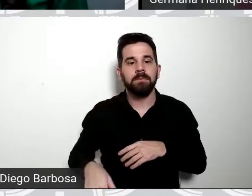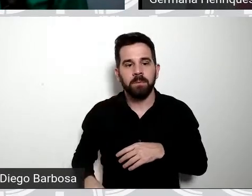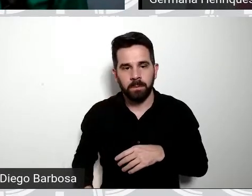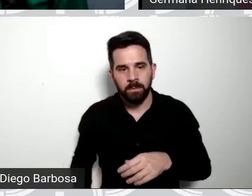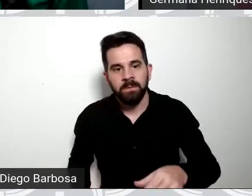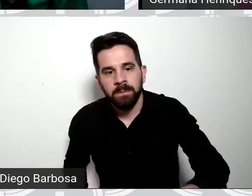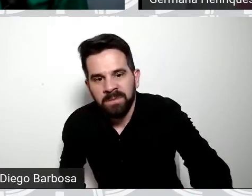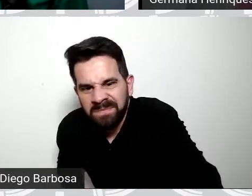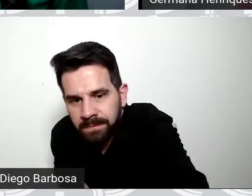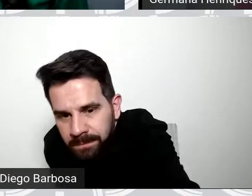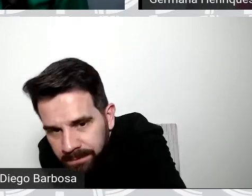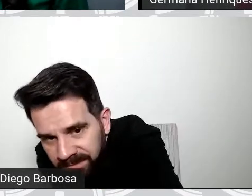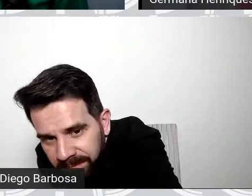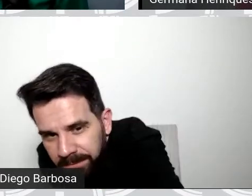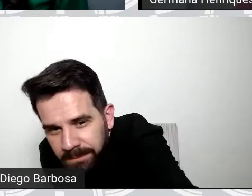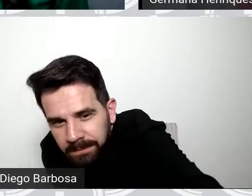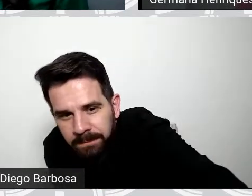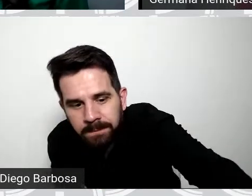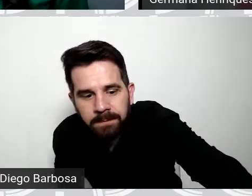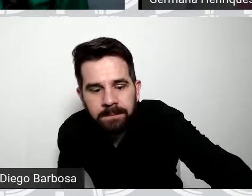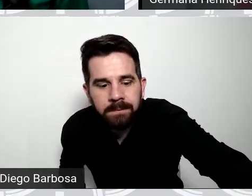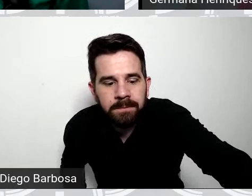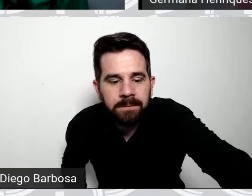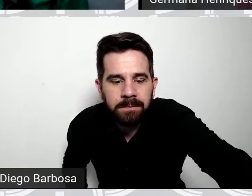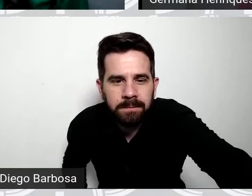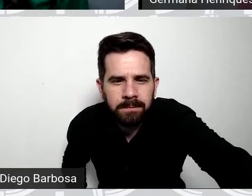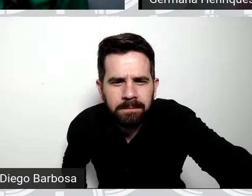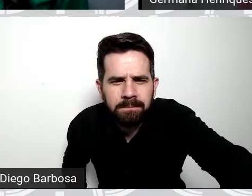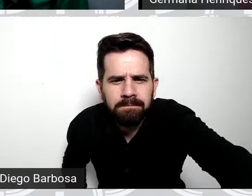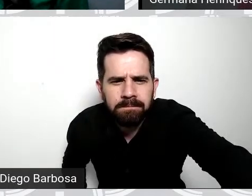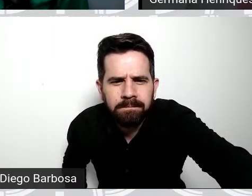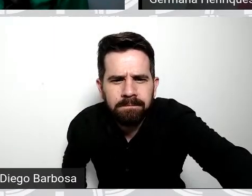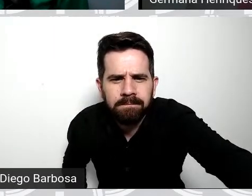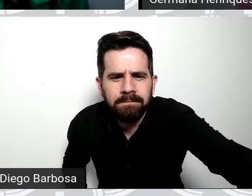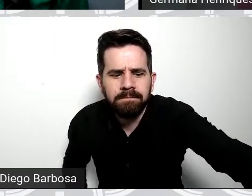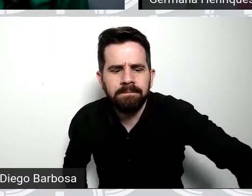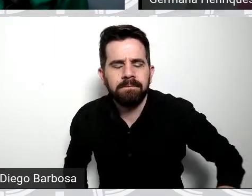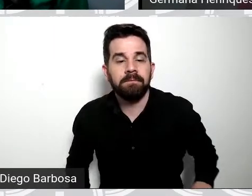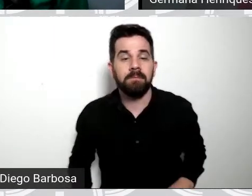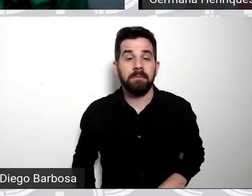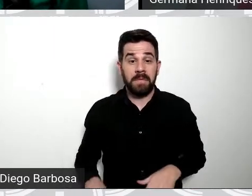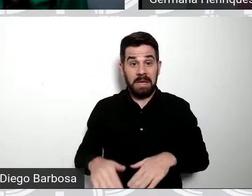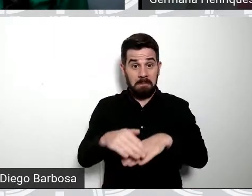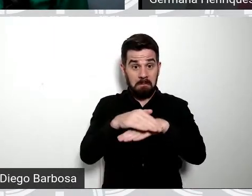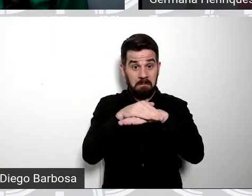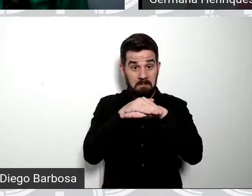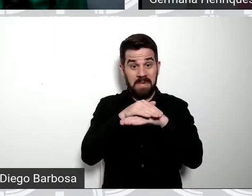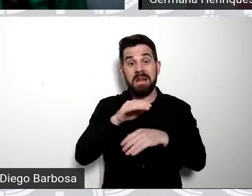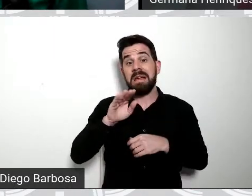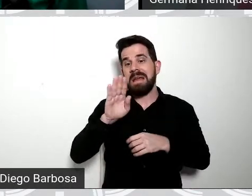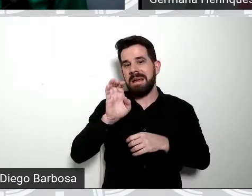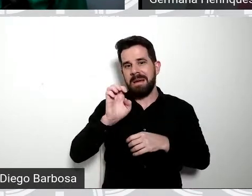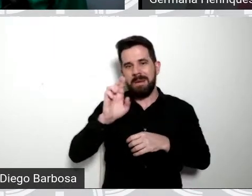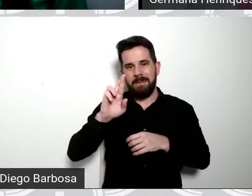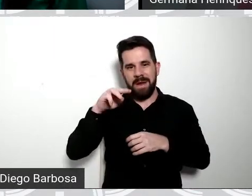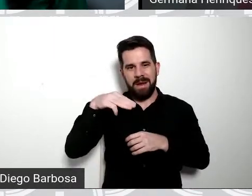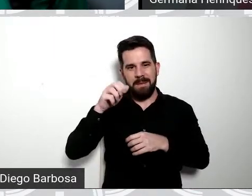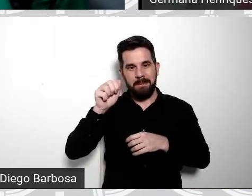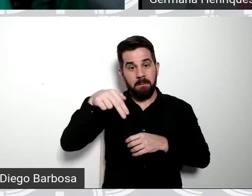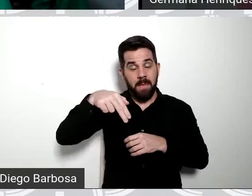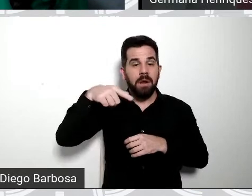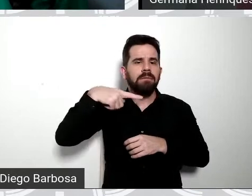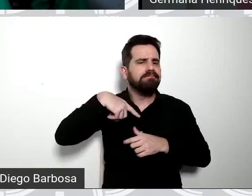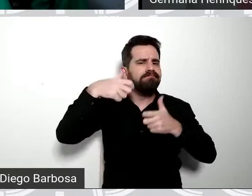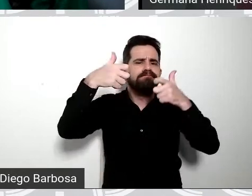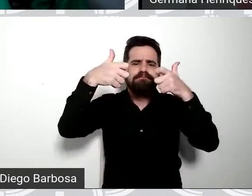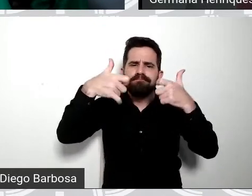fala disso várias, todas as suas obras, praticamente, né? Ao olhar para